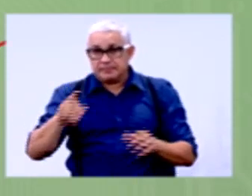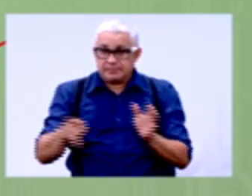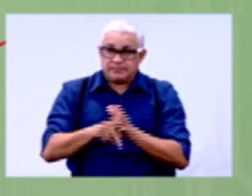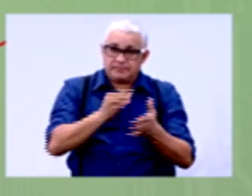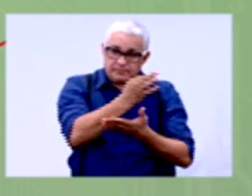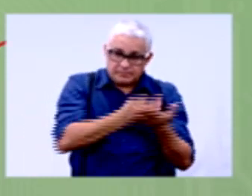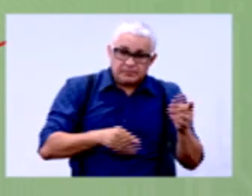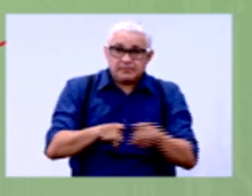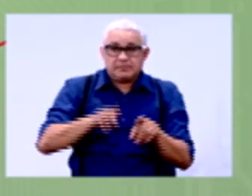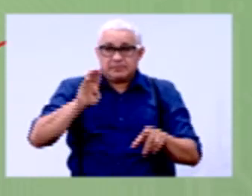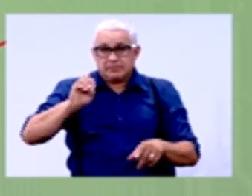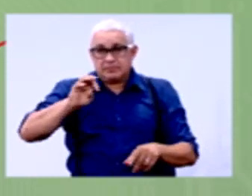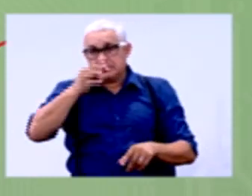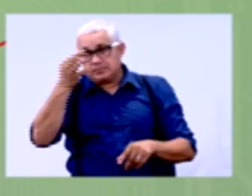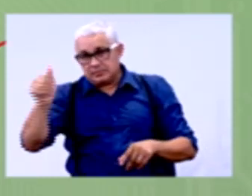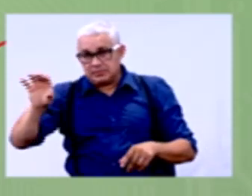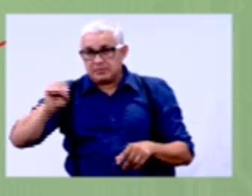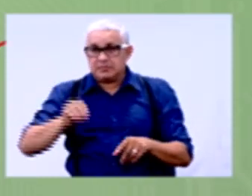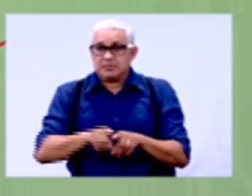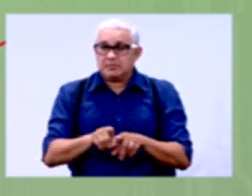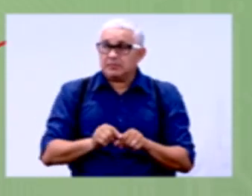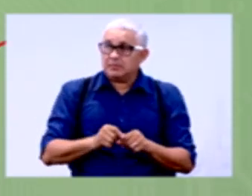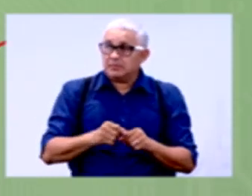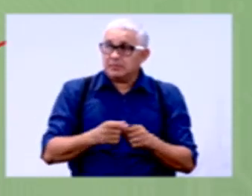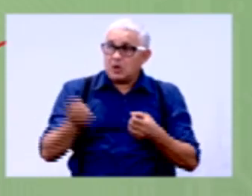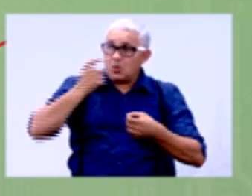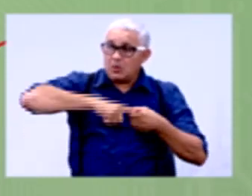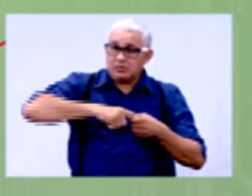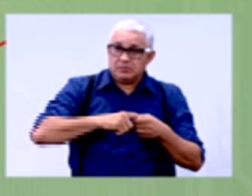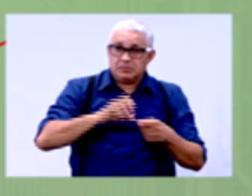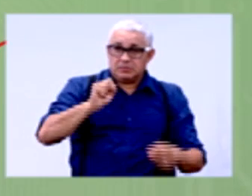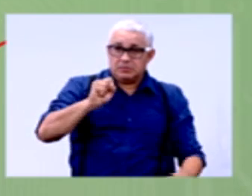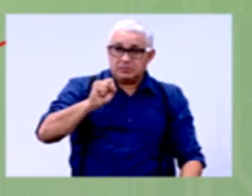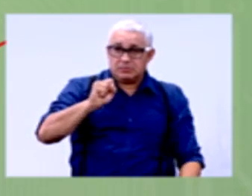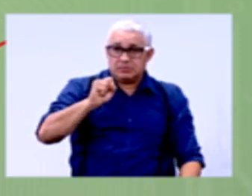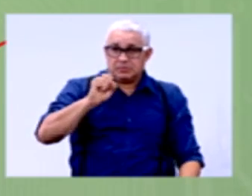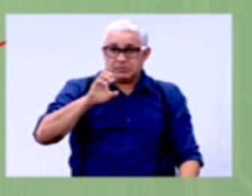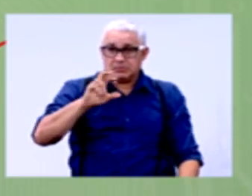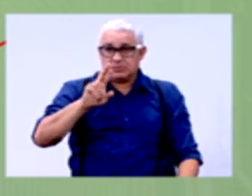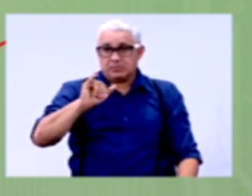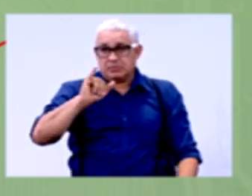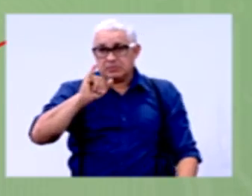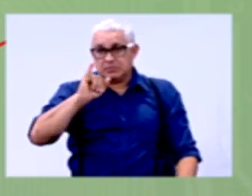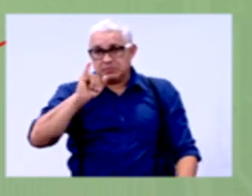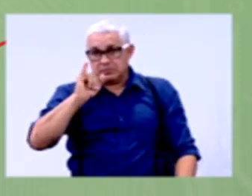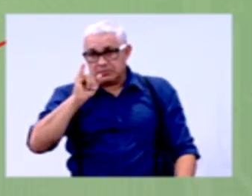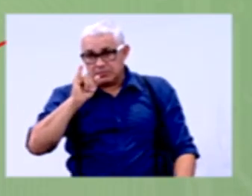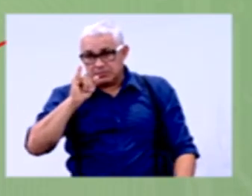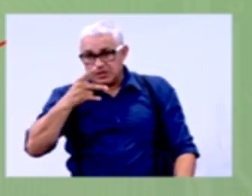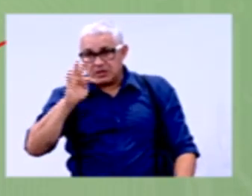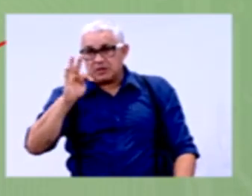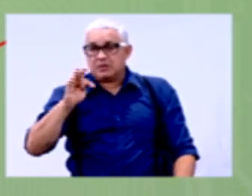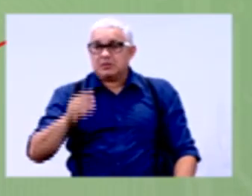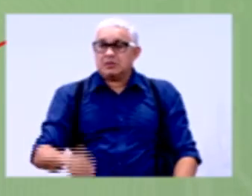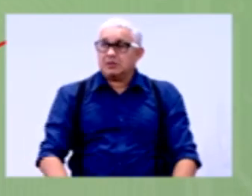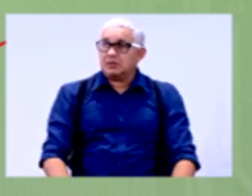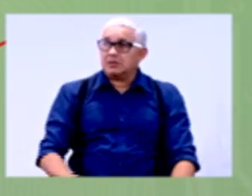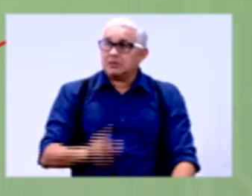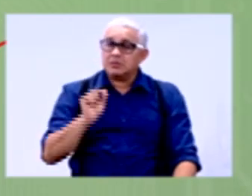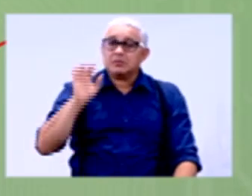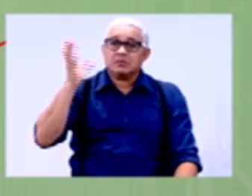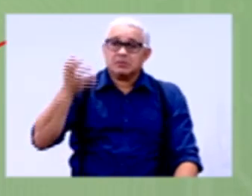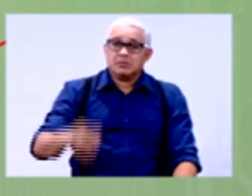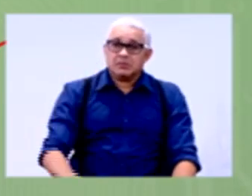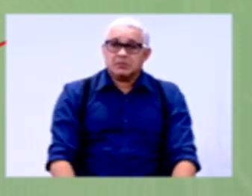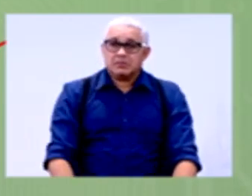um botão, certo? Então vamos voltar lá para o nosso script lá em cima, certo? Voltando aqui para o nosso script. Então o que